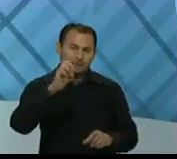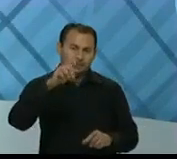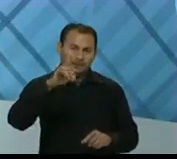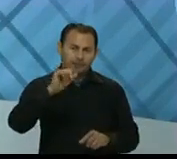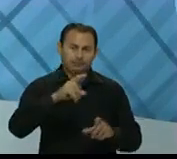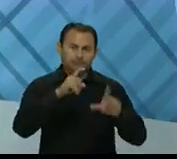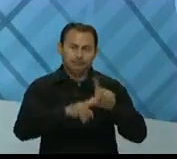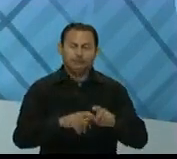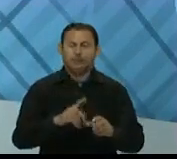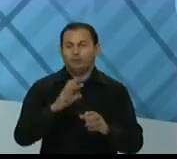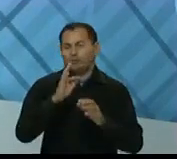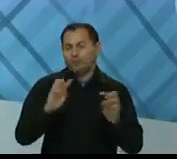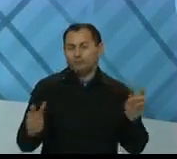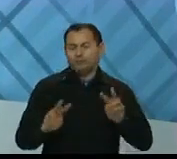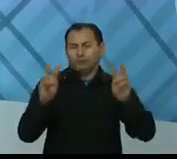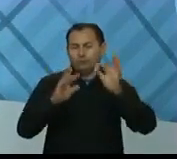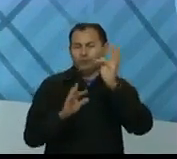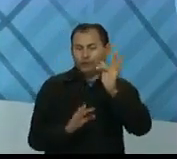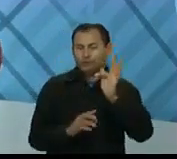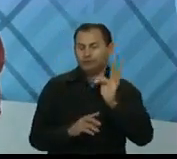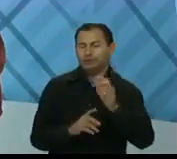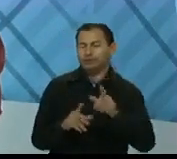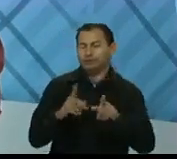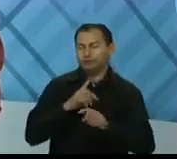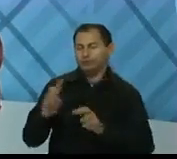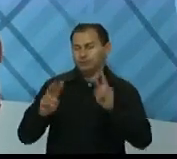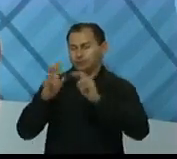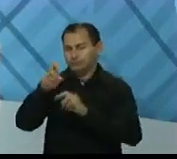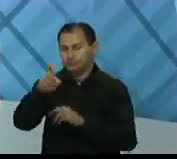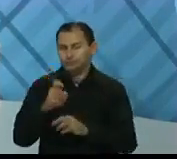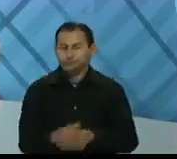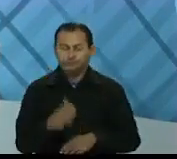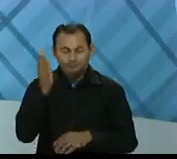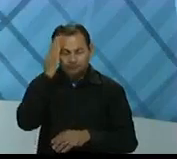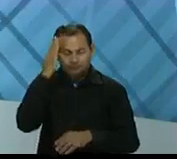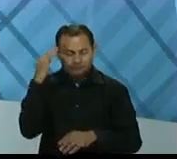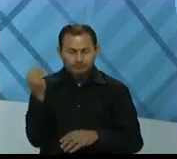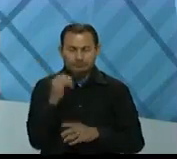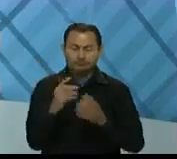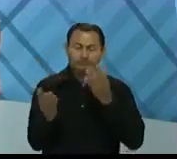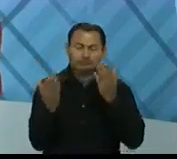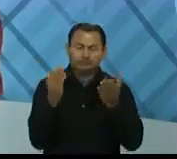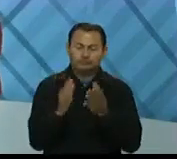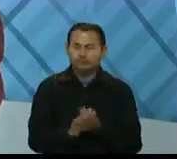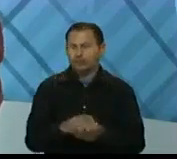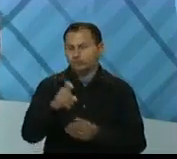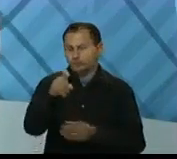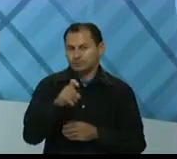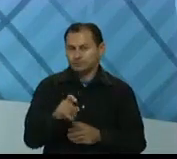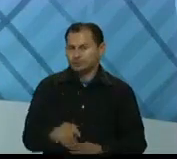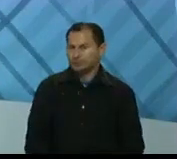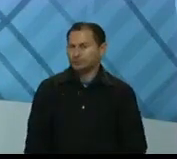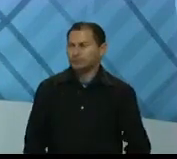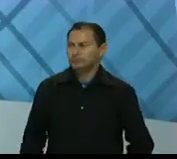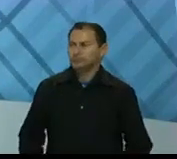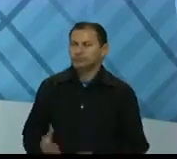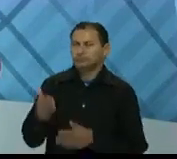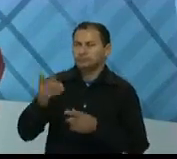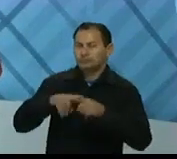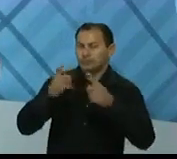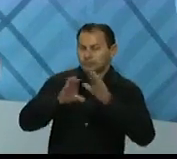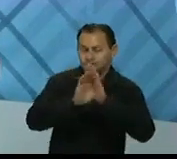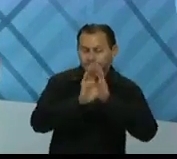de f de x, é necessário nós sabermos a relação que está sendo imposta com relação ao x.